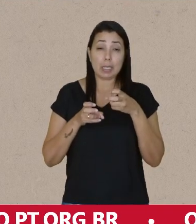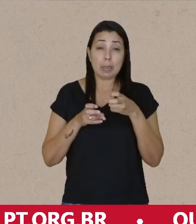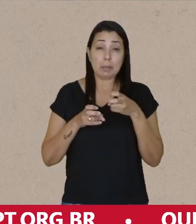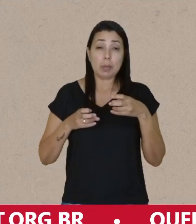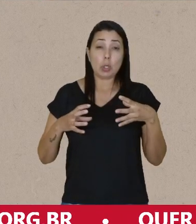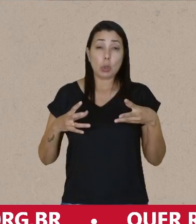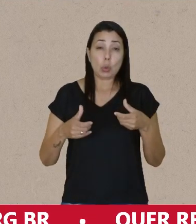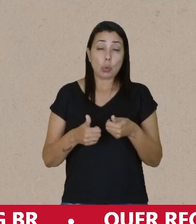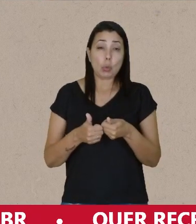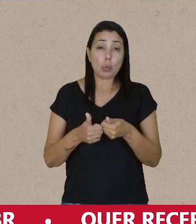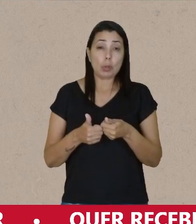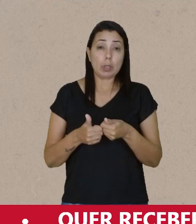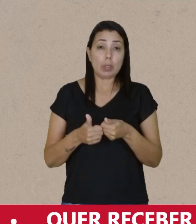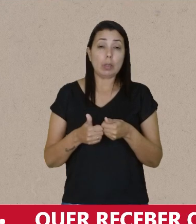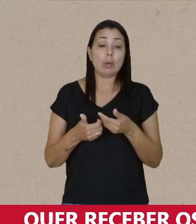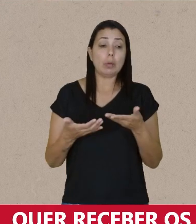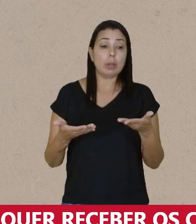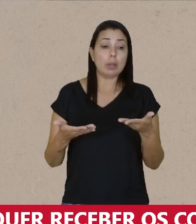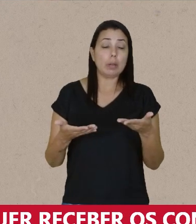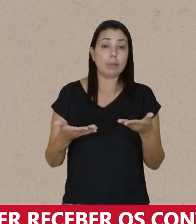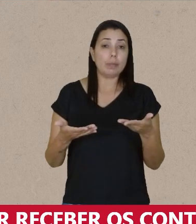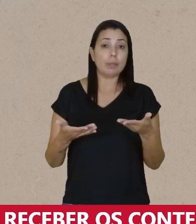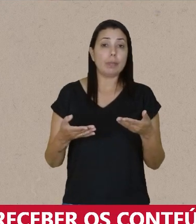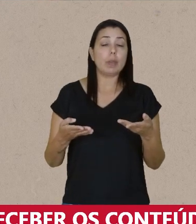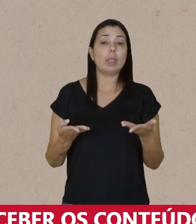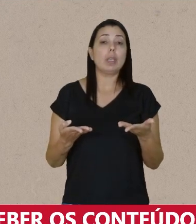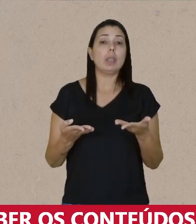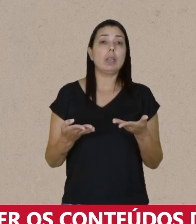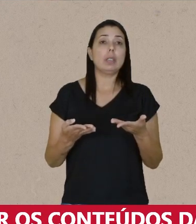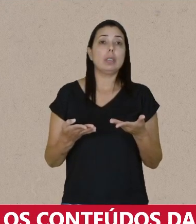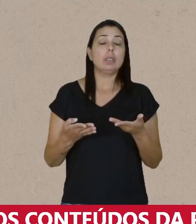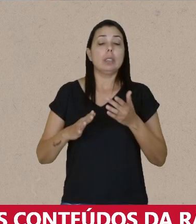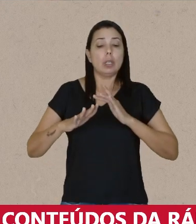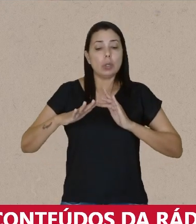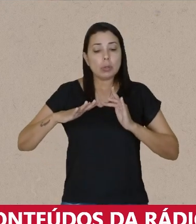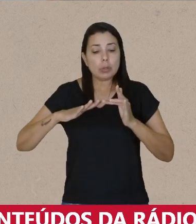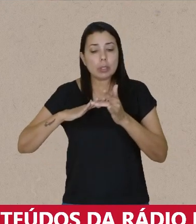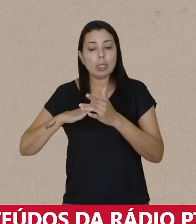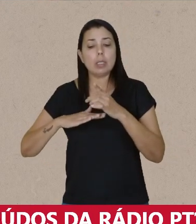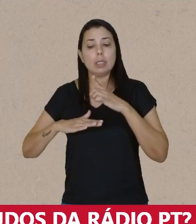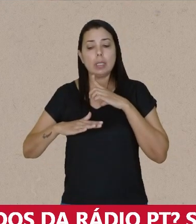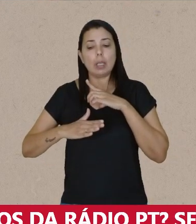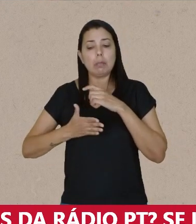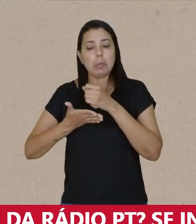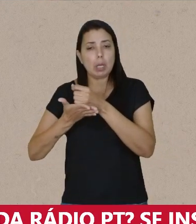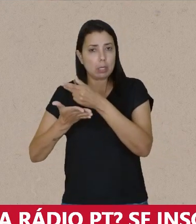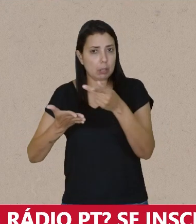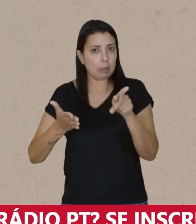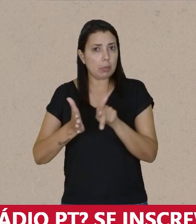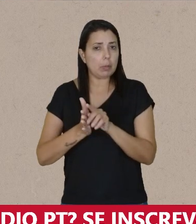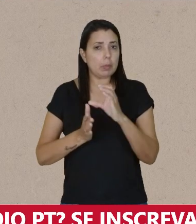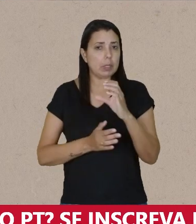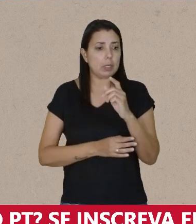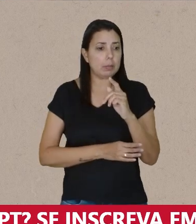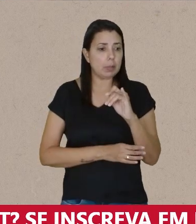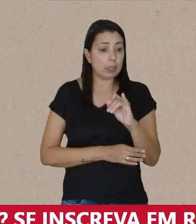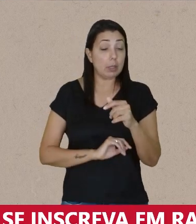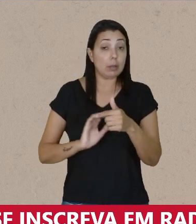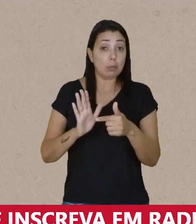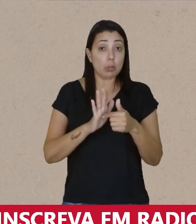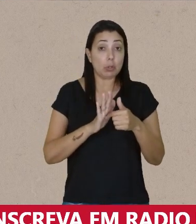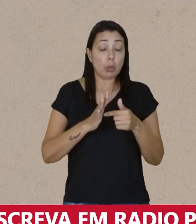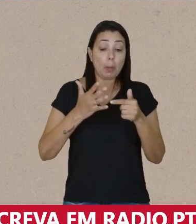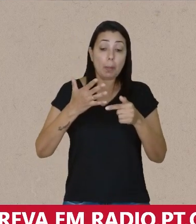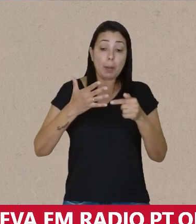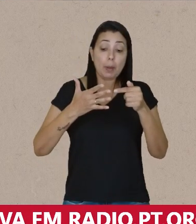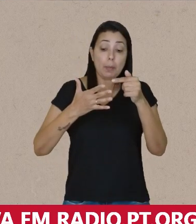toda também a cobertura que as redes sociais voluntariamente têm dado à CPI realmente trouxe